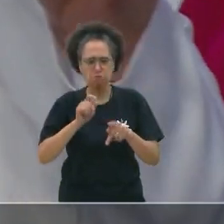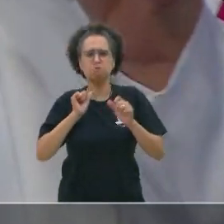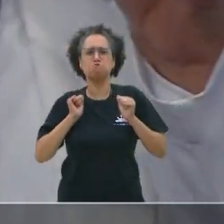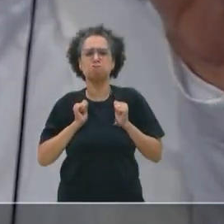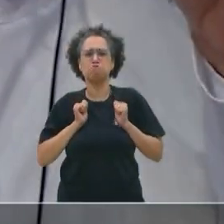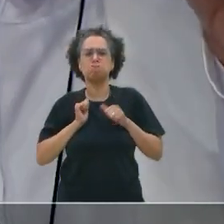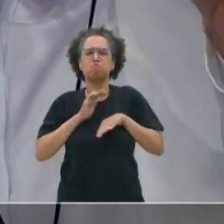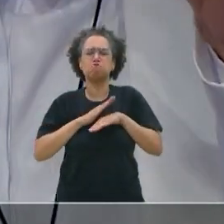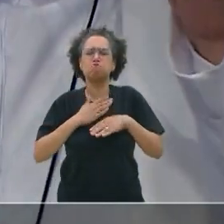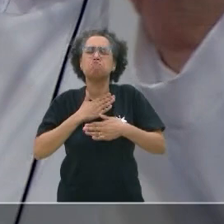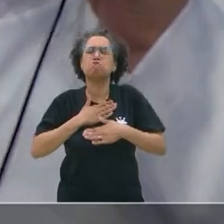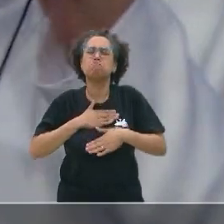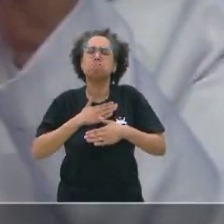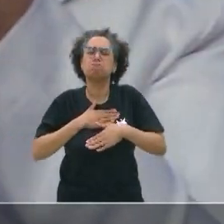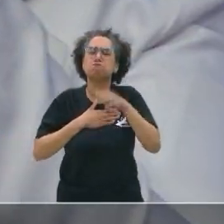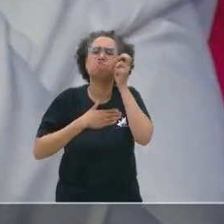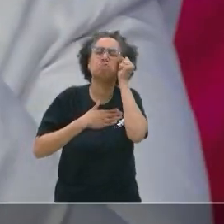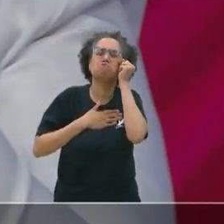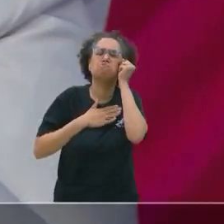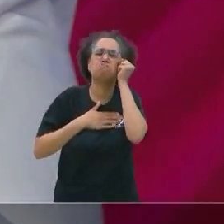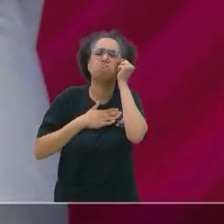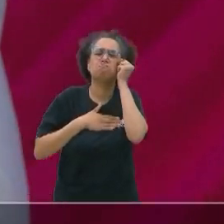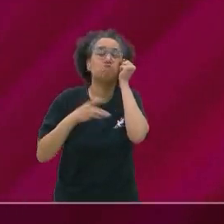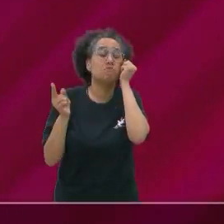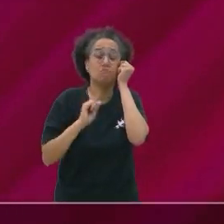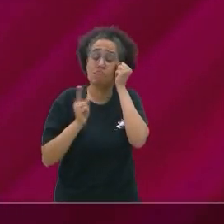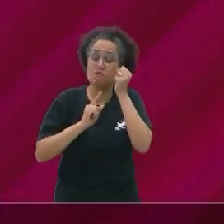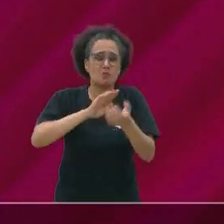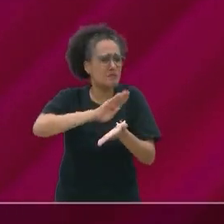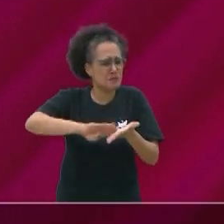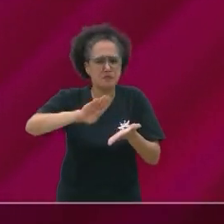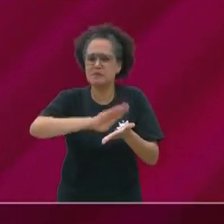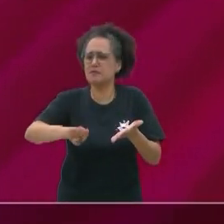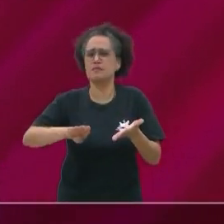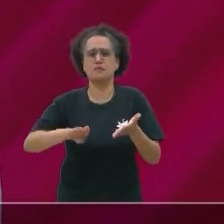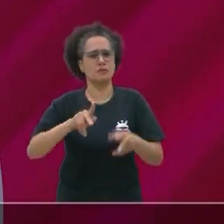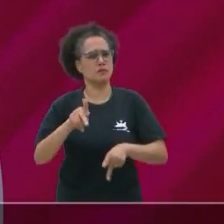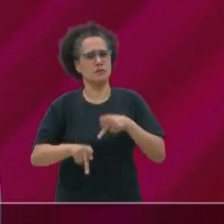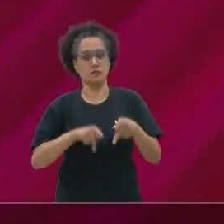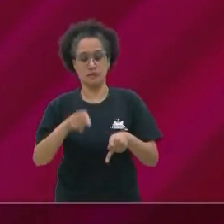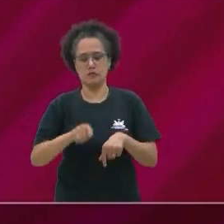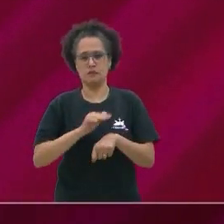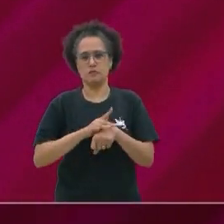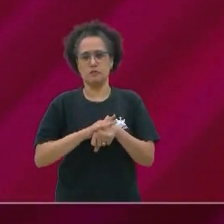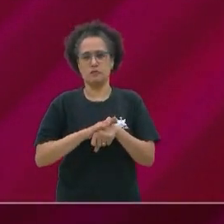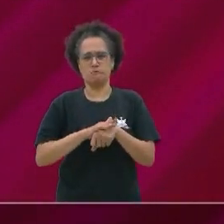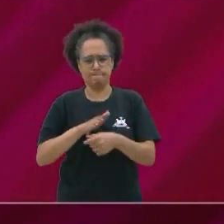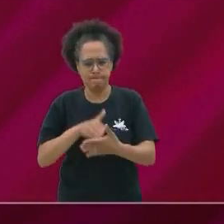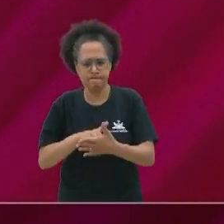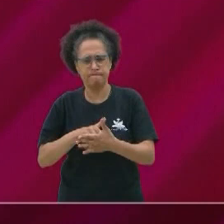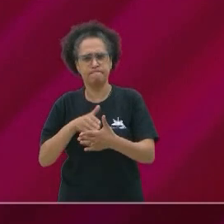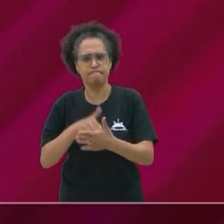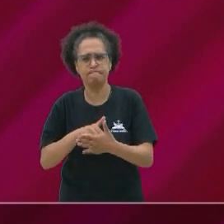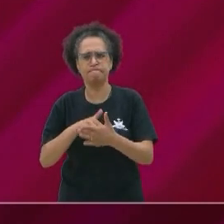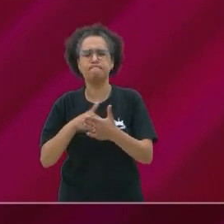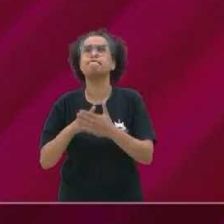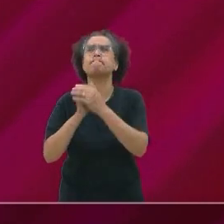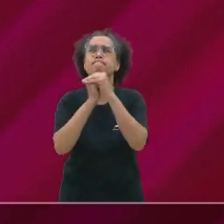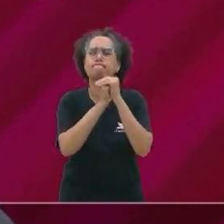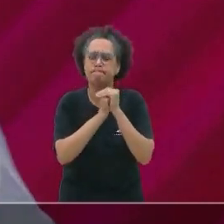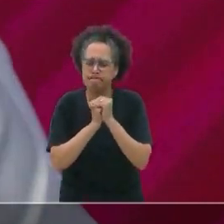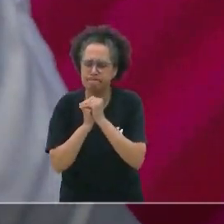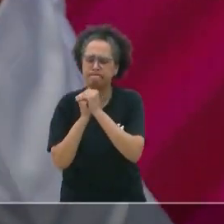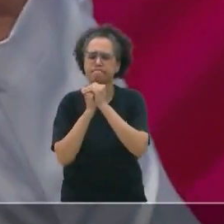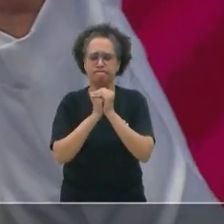da dormência. Tira o Teu povo, Senhor, dessa doença, Senhor, que nos impede de Te adorar, de